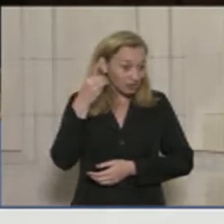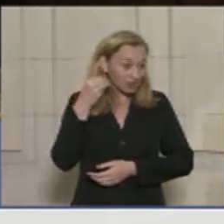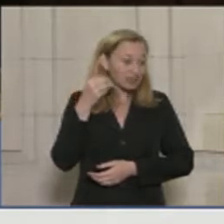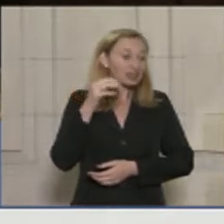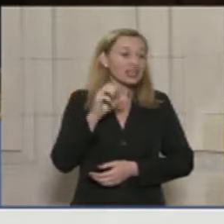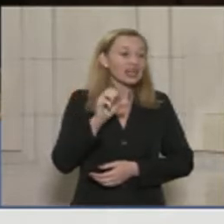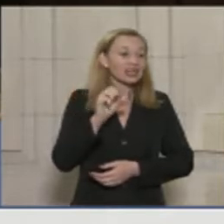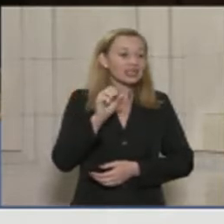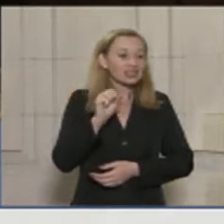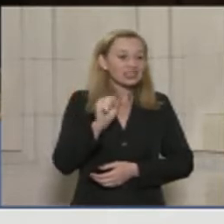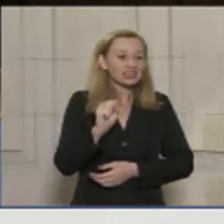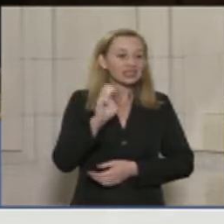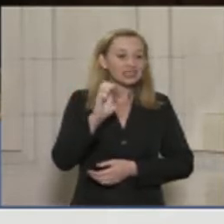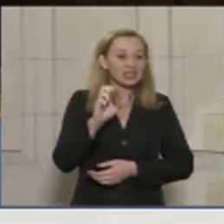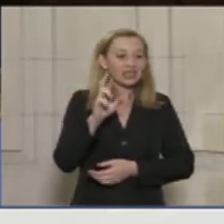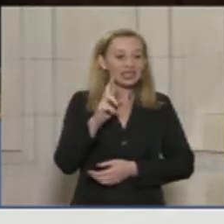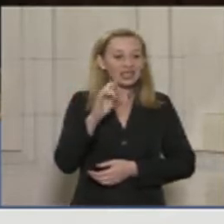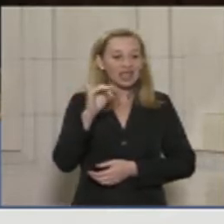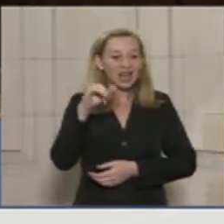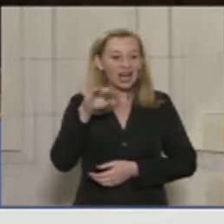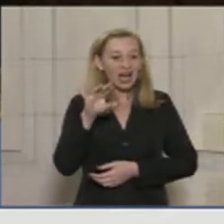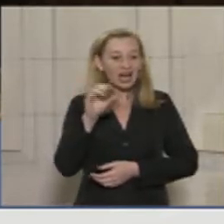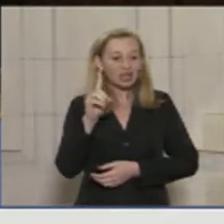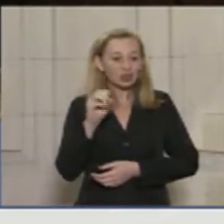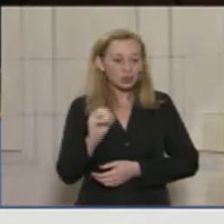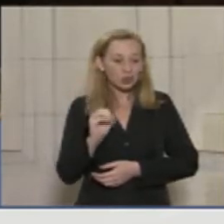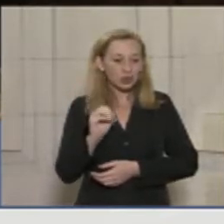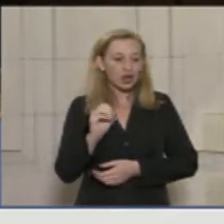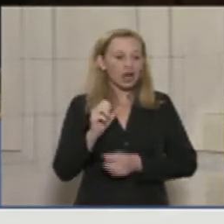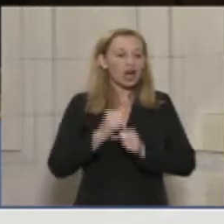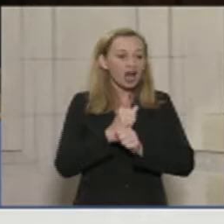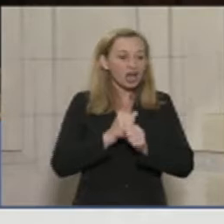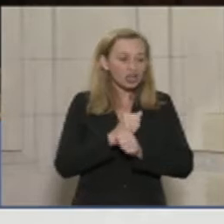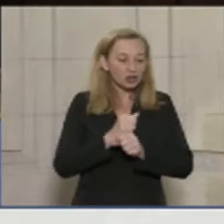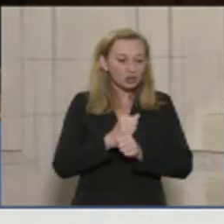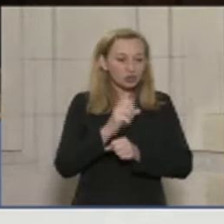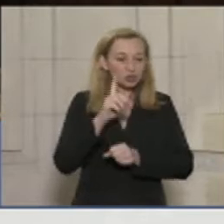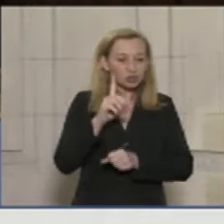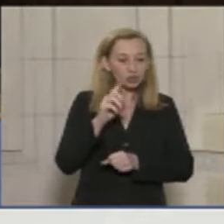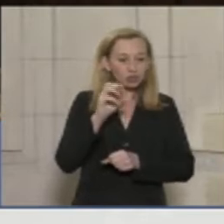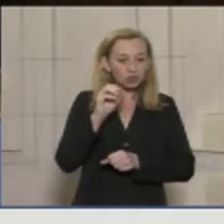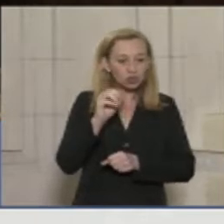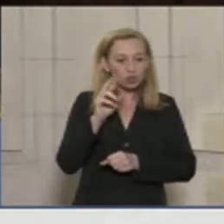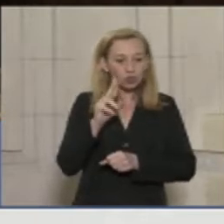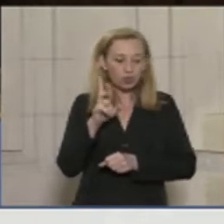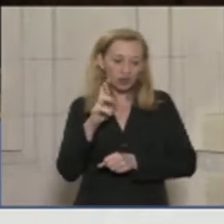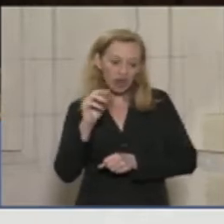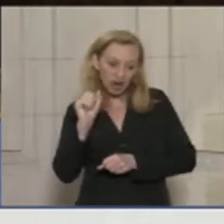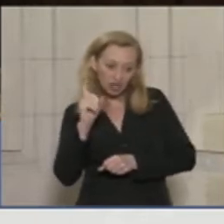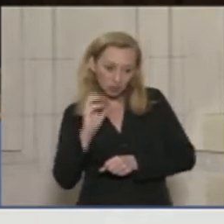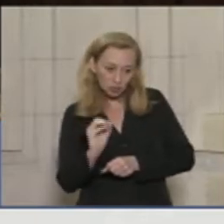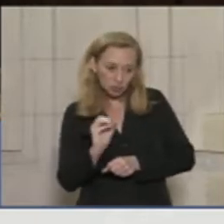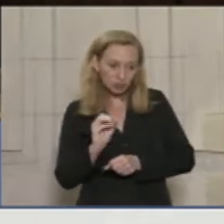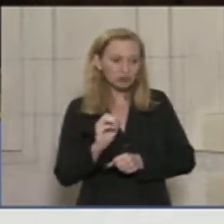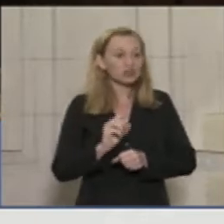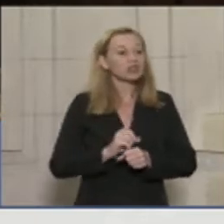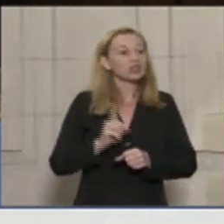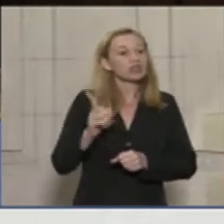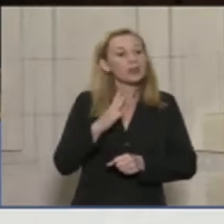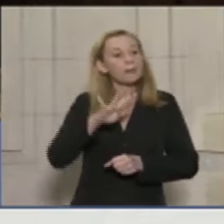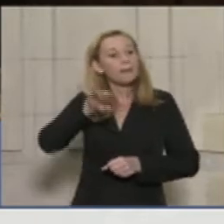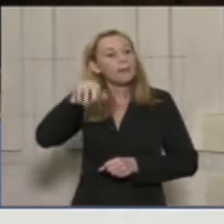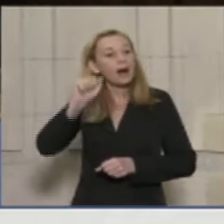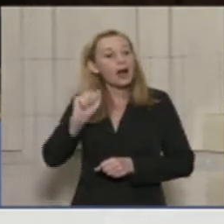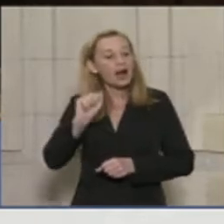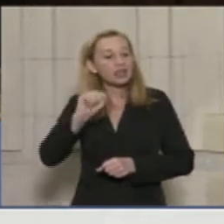Dourados, que foi em boa medida filmado nas dependências do Instituto de Educação, na Marise Barros, na Tijuca. Mas